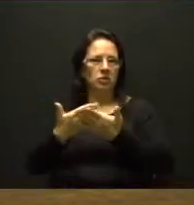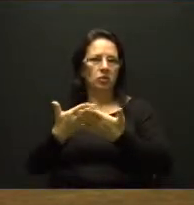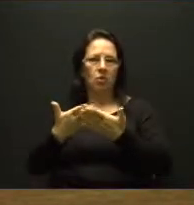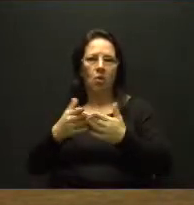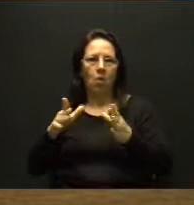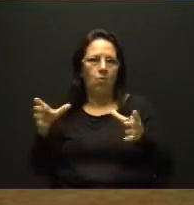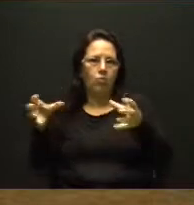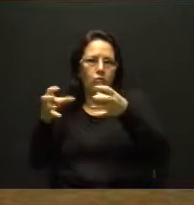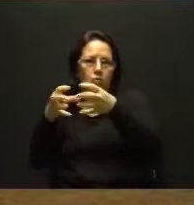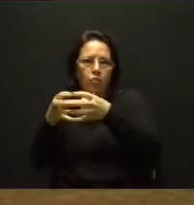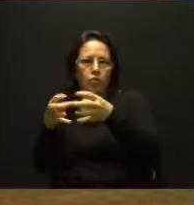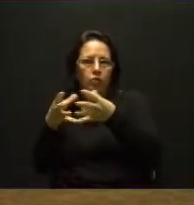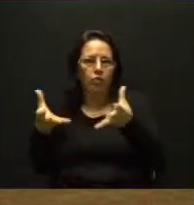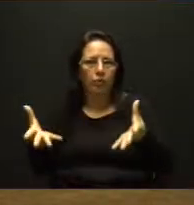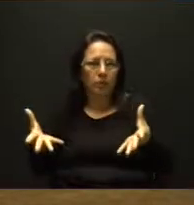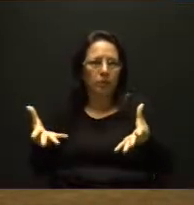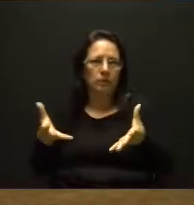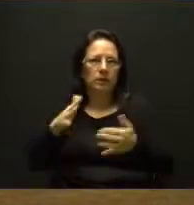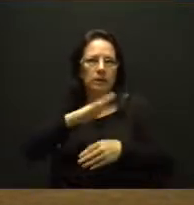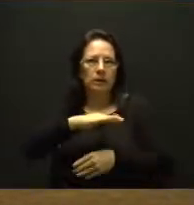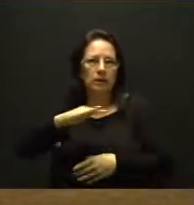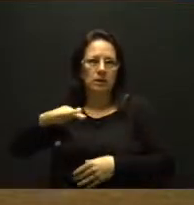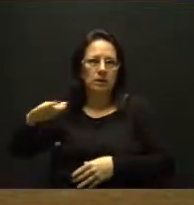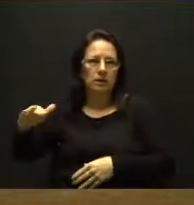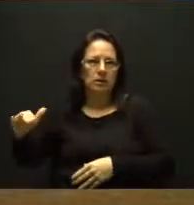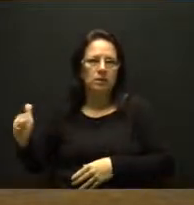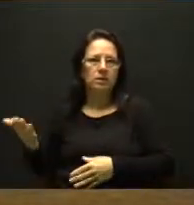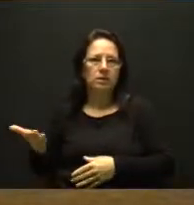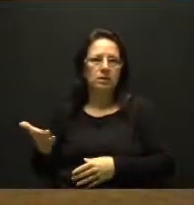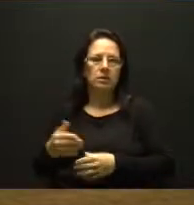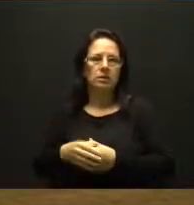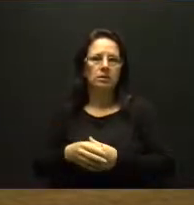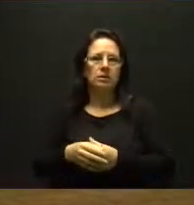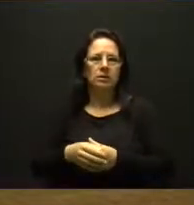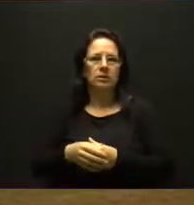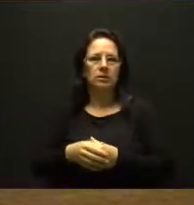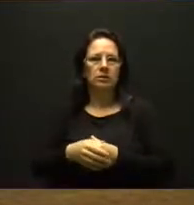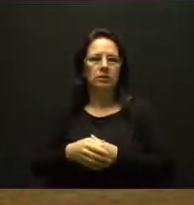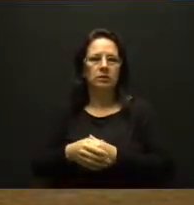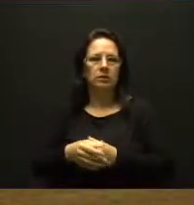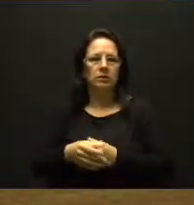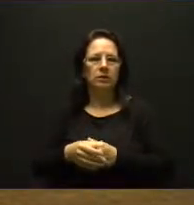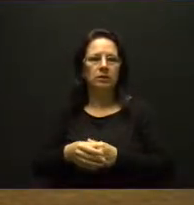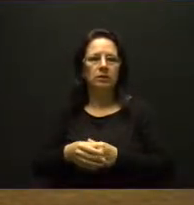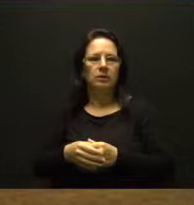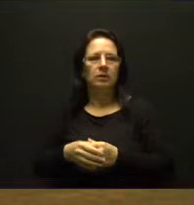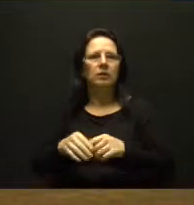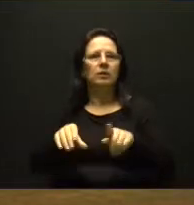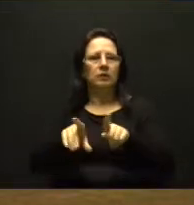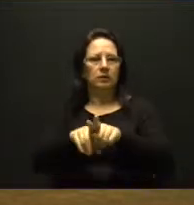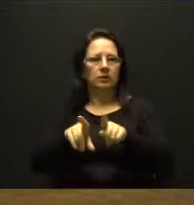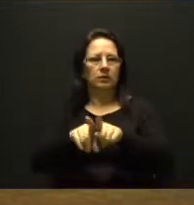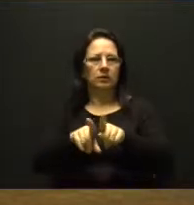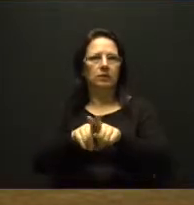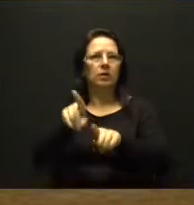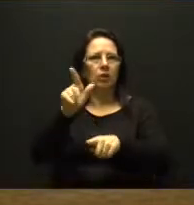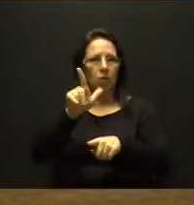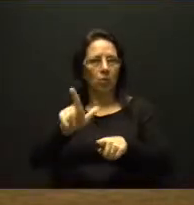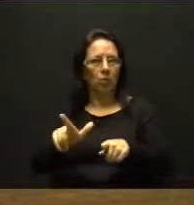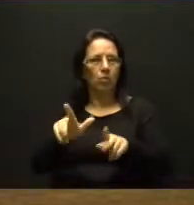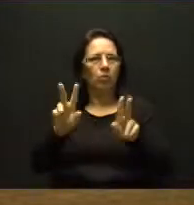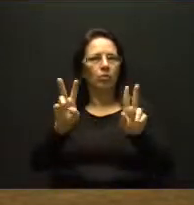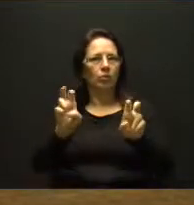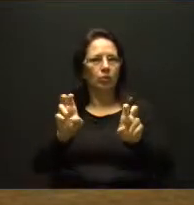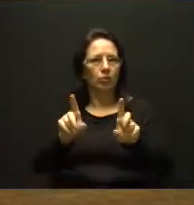geograficamente espalhada para que possa dar esse suporte e albergar todas as crianças do município também vou deixar que outro título de